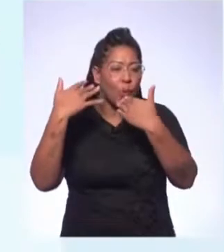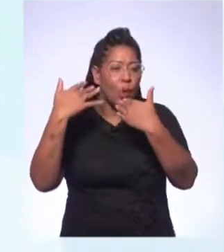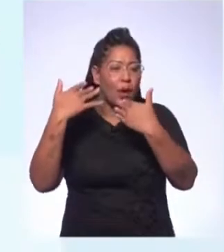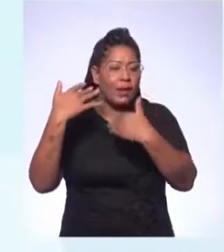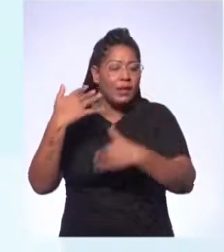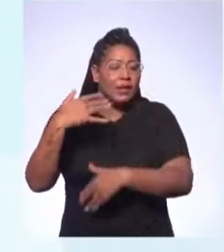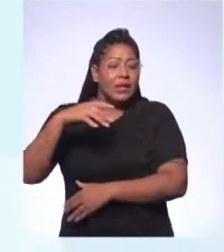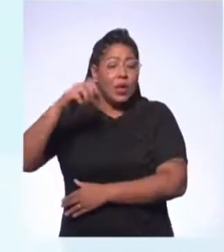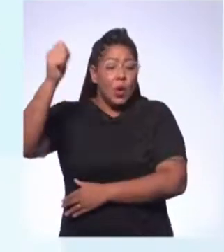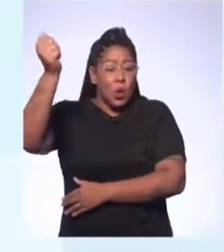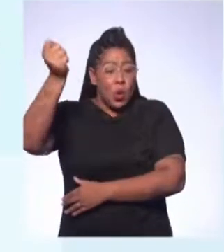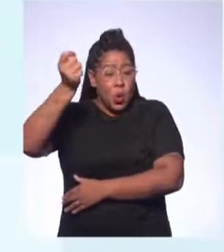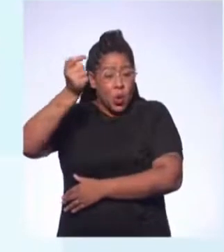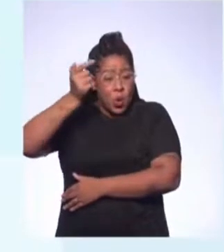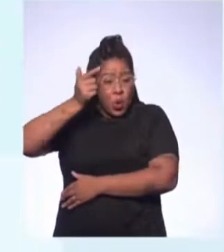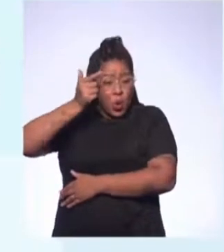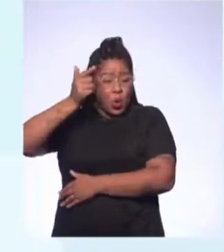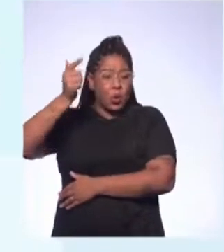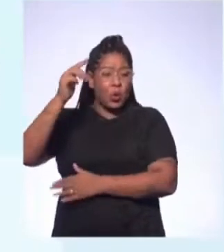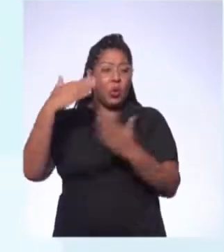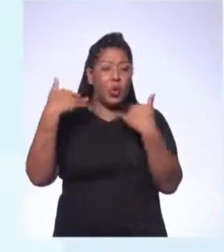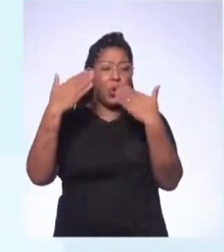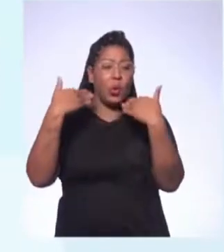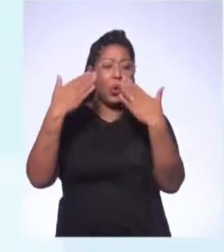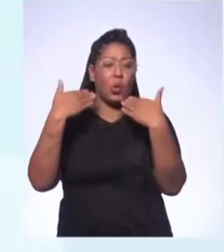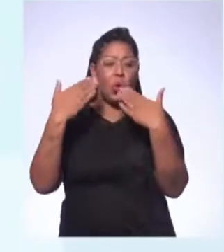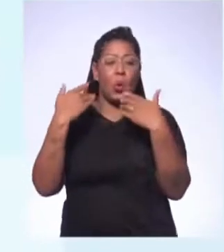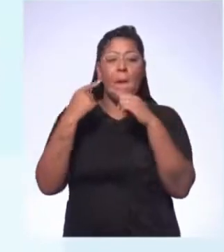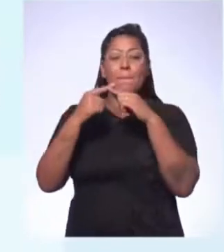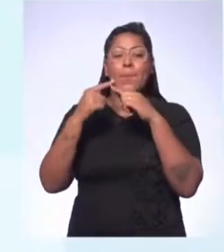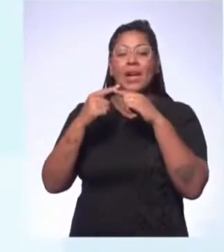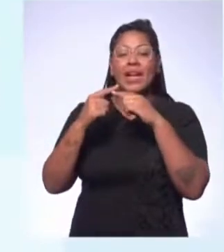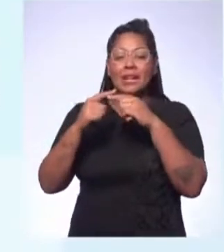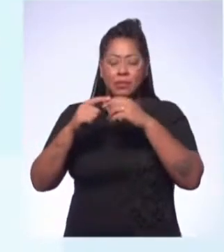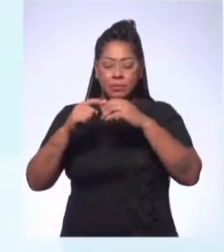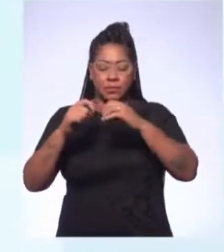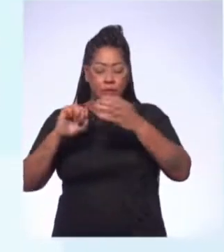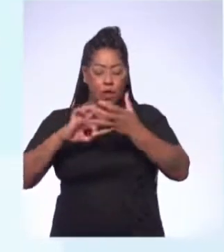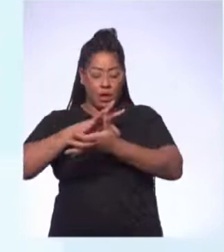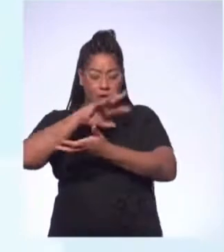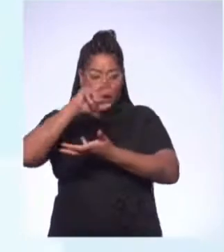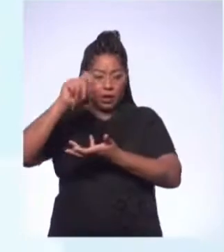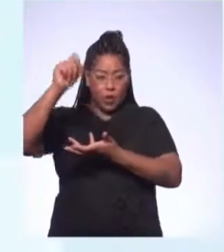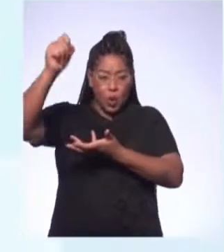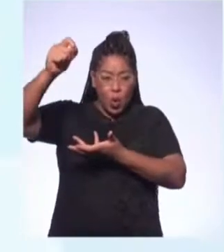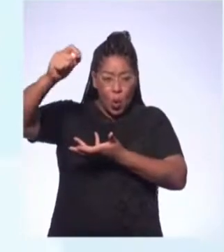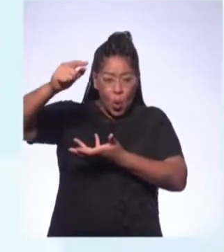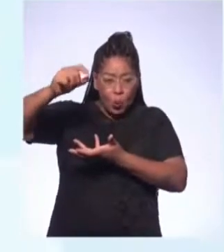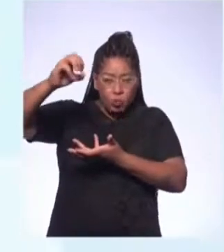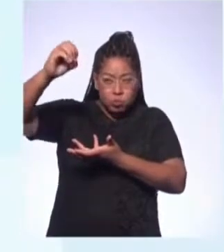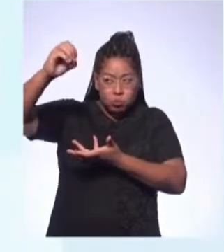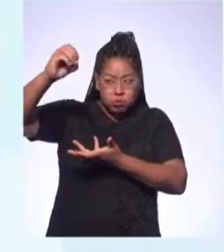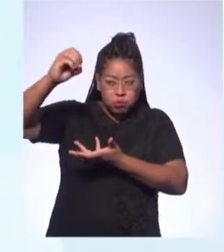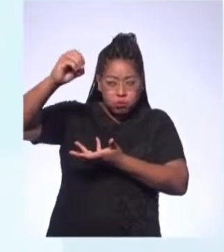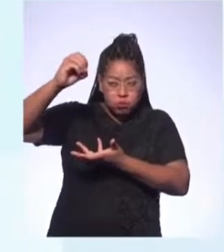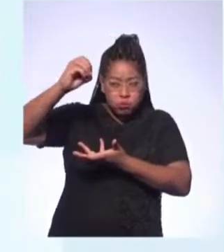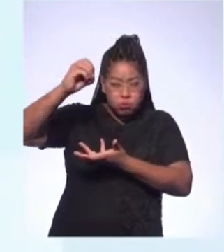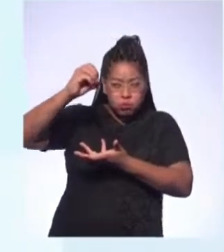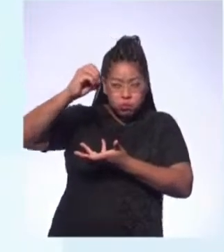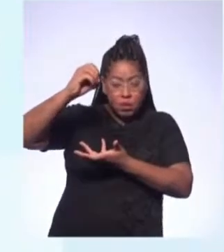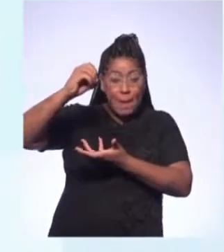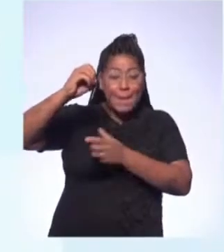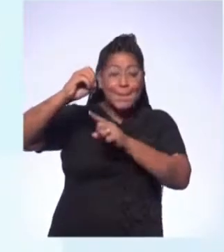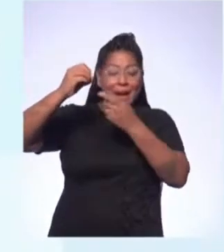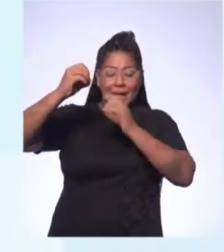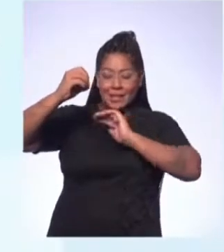né, bem mais próximo ali do Sol do que as camadas mais inferiores. E o que que acontece? Só